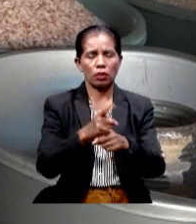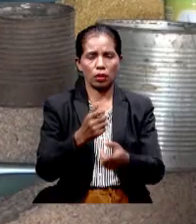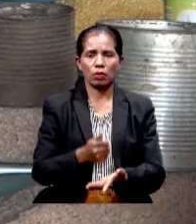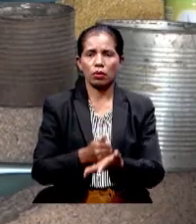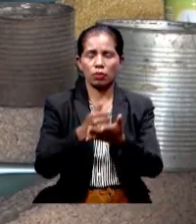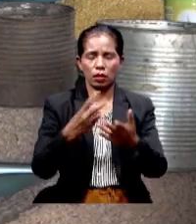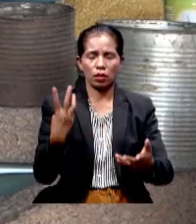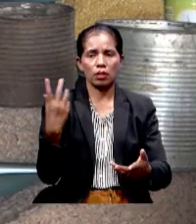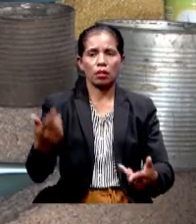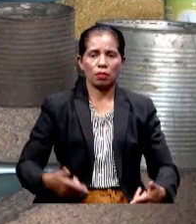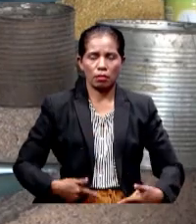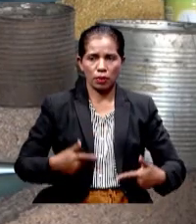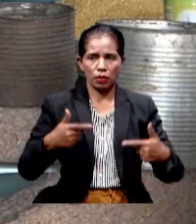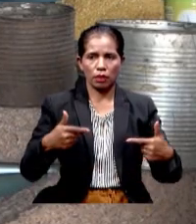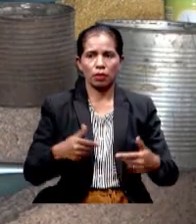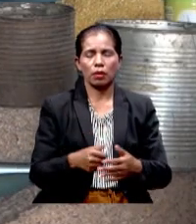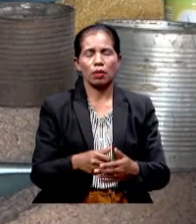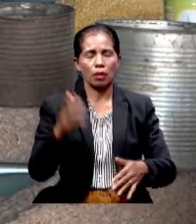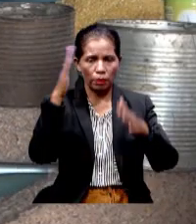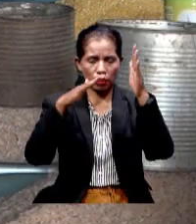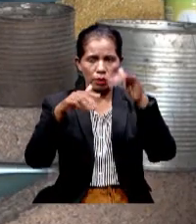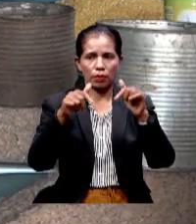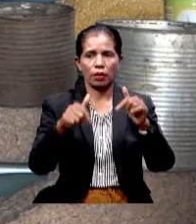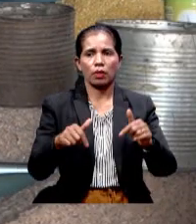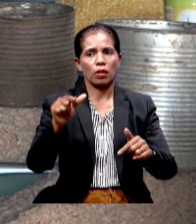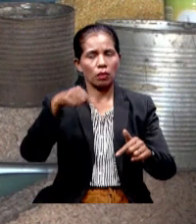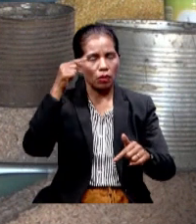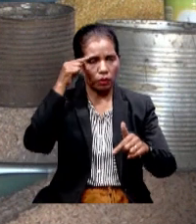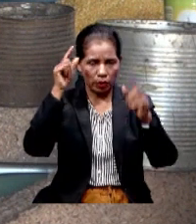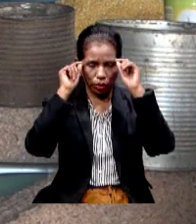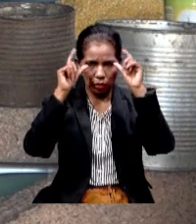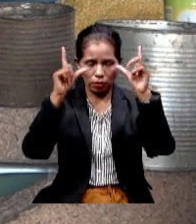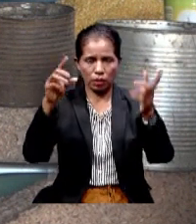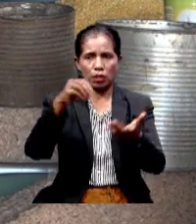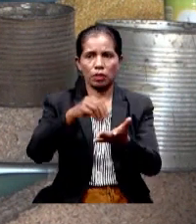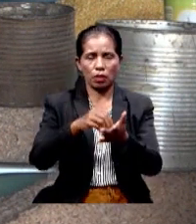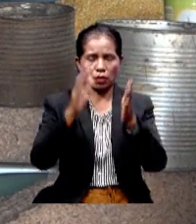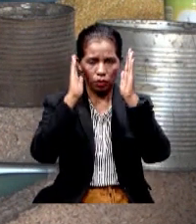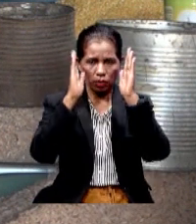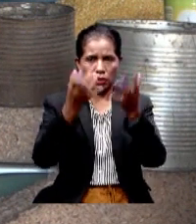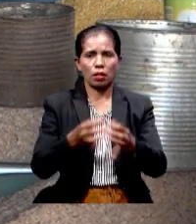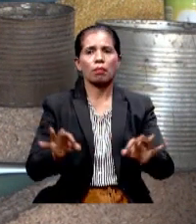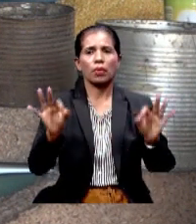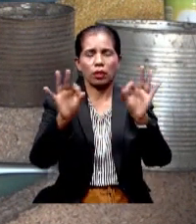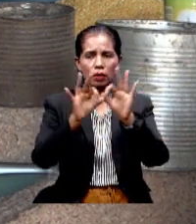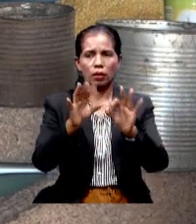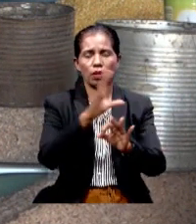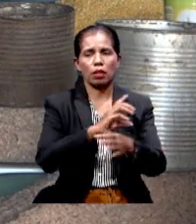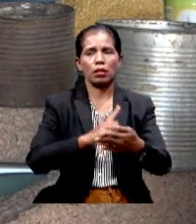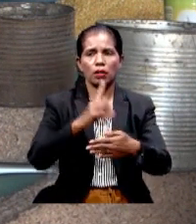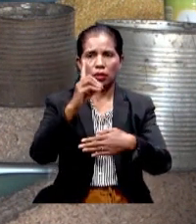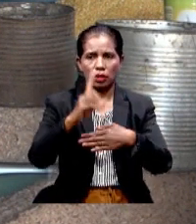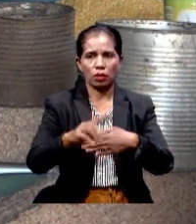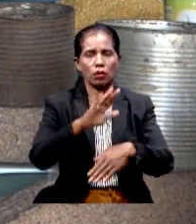moriste. Espera ho problema e janei, governo Timor-Leste se tau atenção no prioridade atu desenvolve